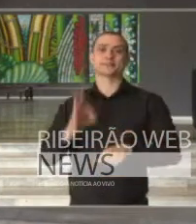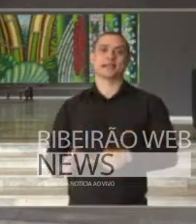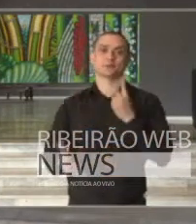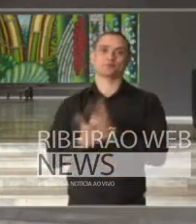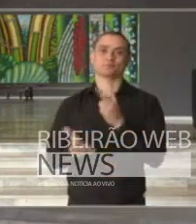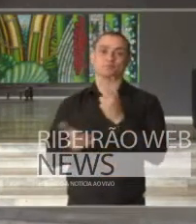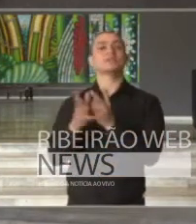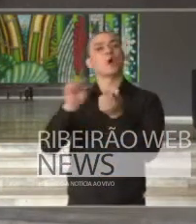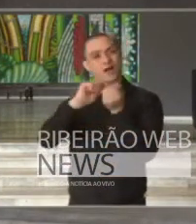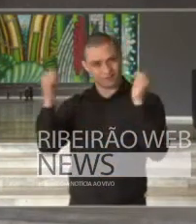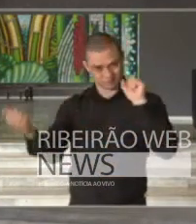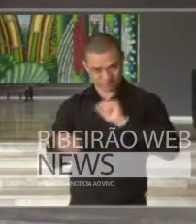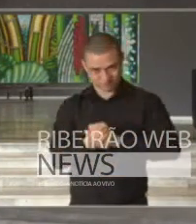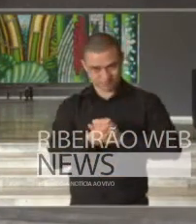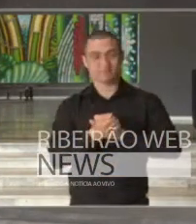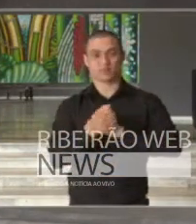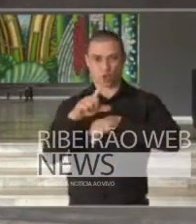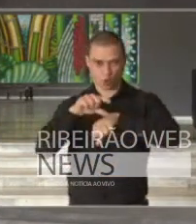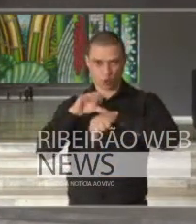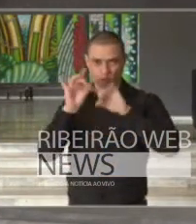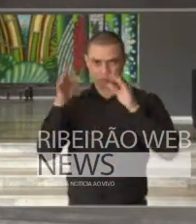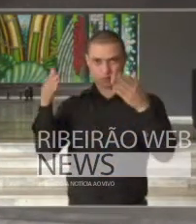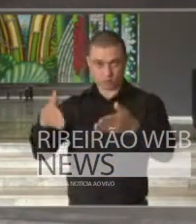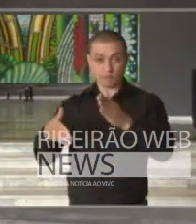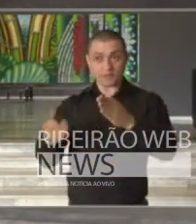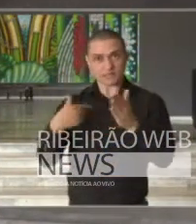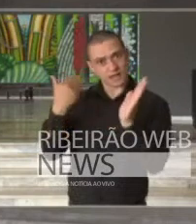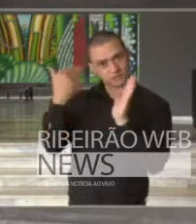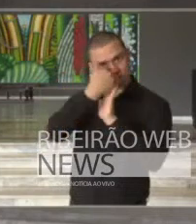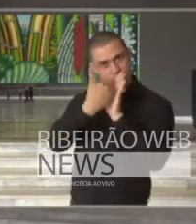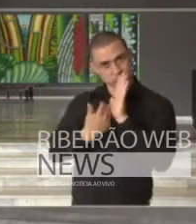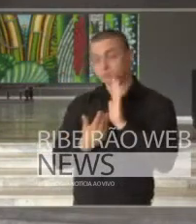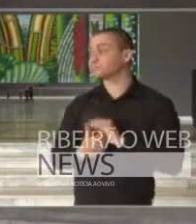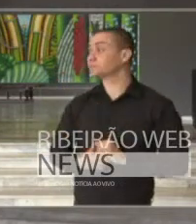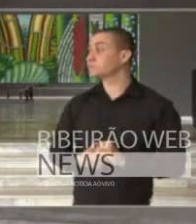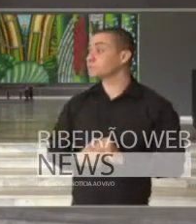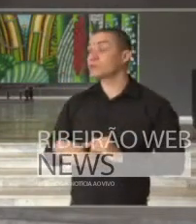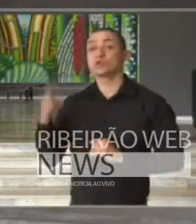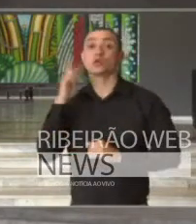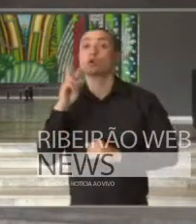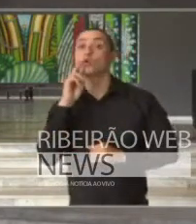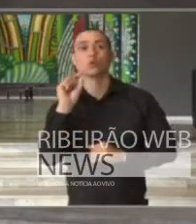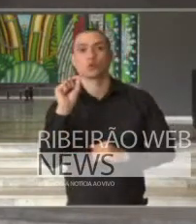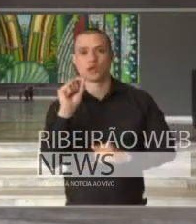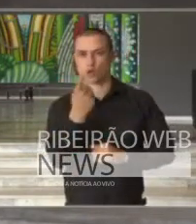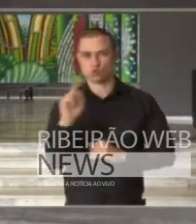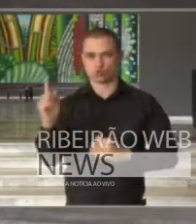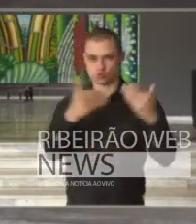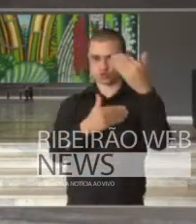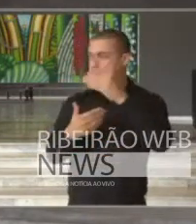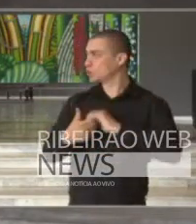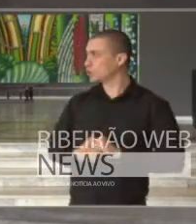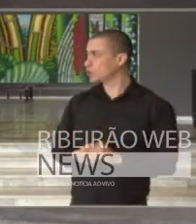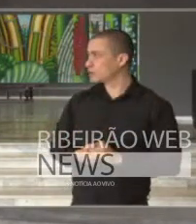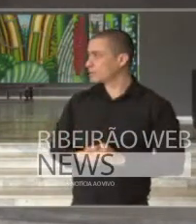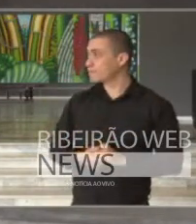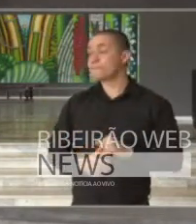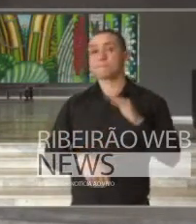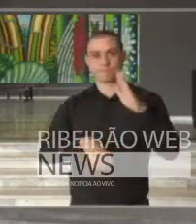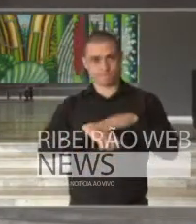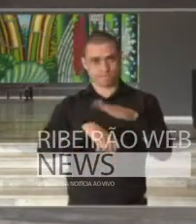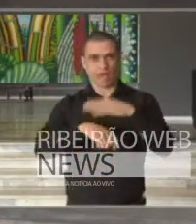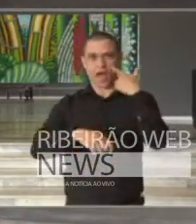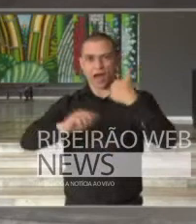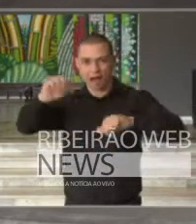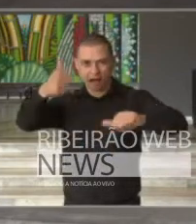sendo readaptadas para este momento, mas essas são as rotinas estabelecidas. Lembrando que, pode passar, o último slide, é que nós faremos uma